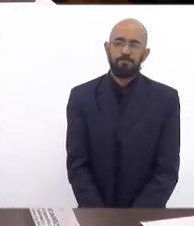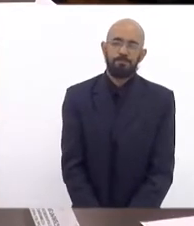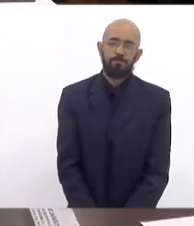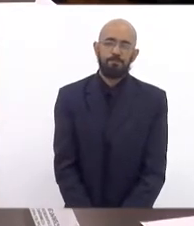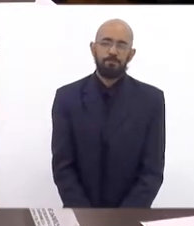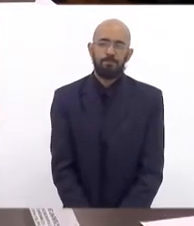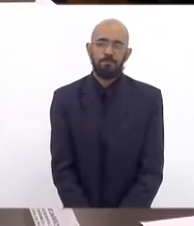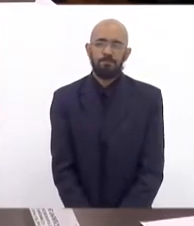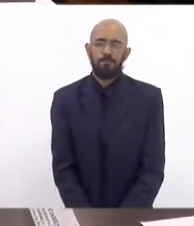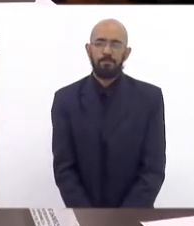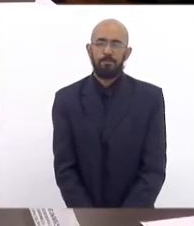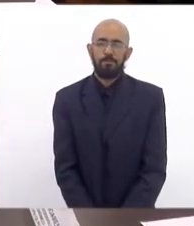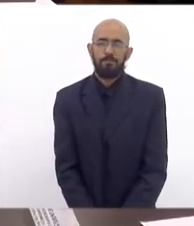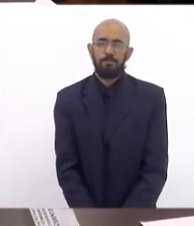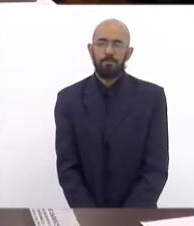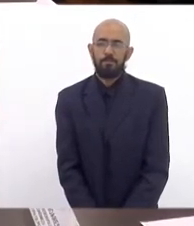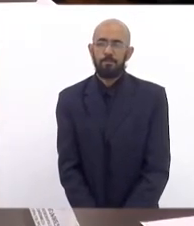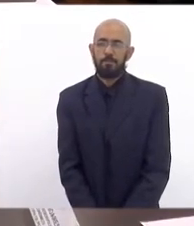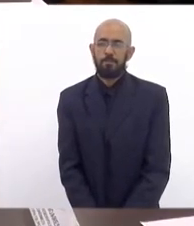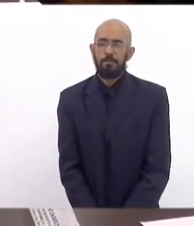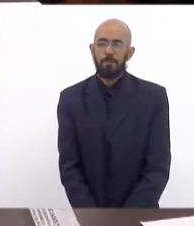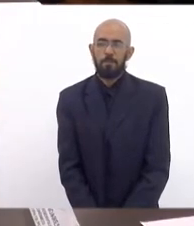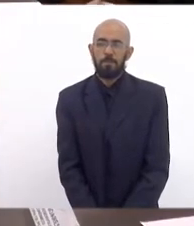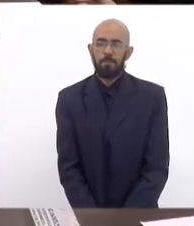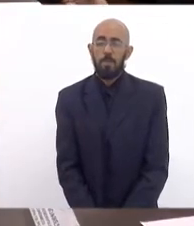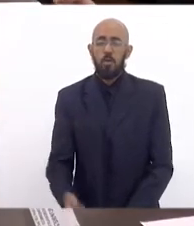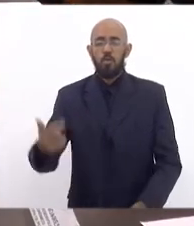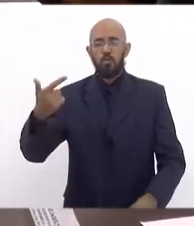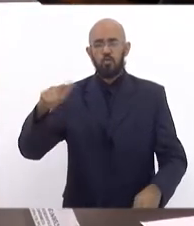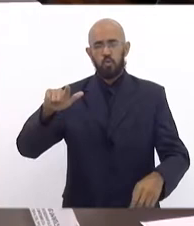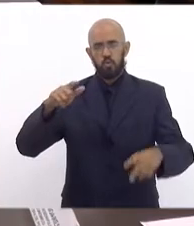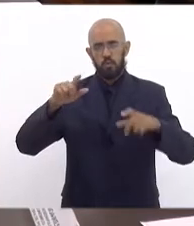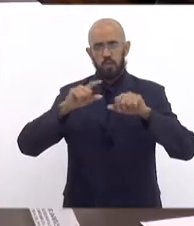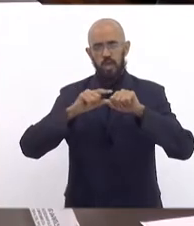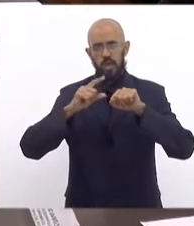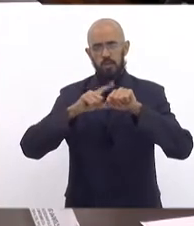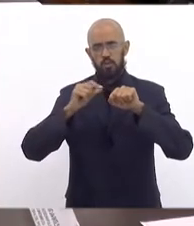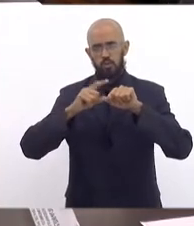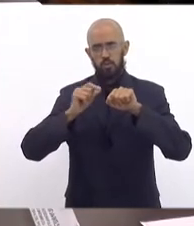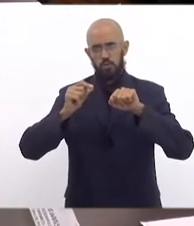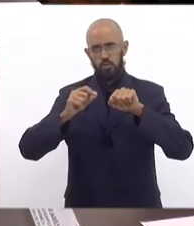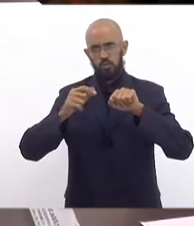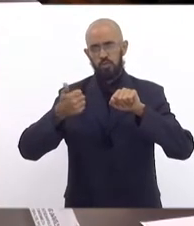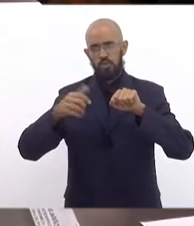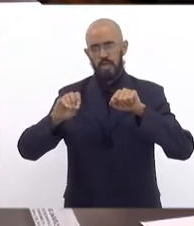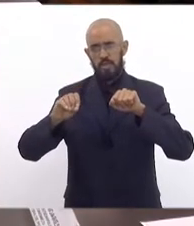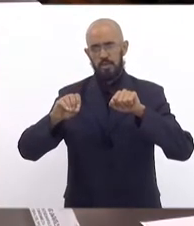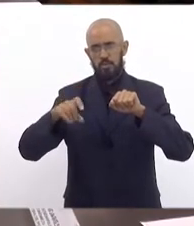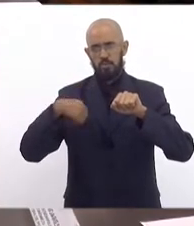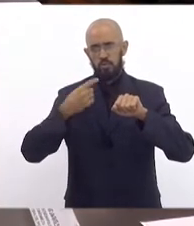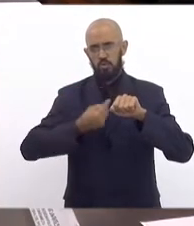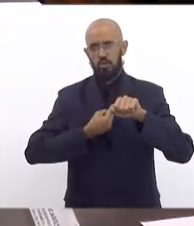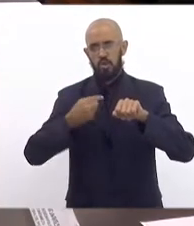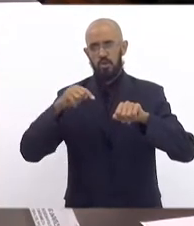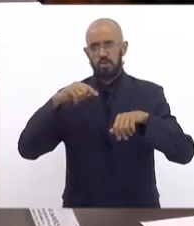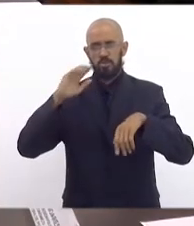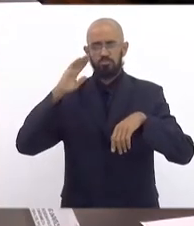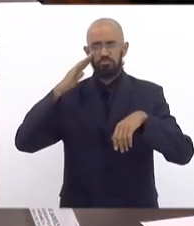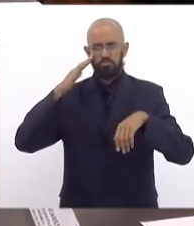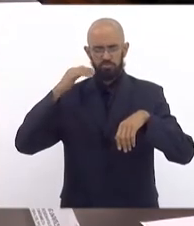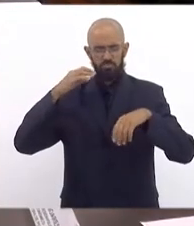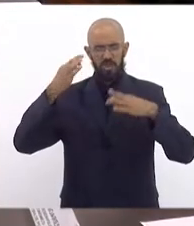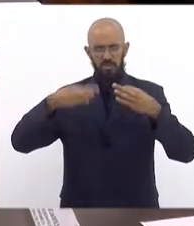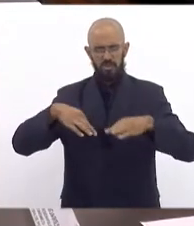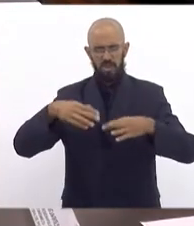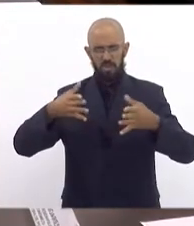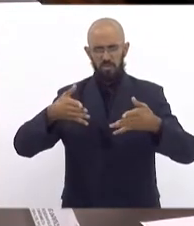e não é em relação aos outros artigos o artigo 10º a gente entende que faz todo sentido